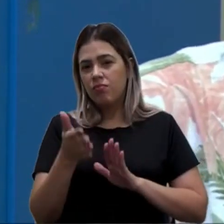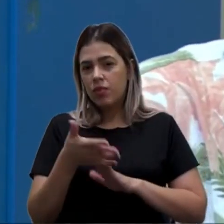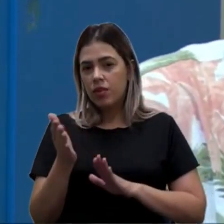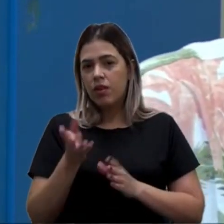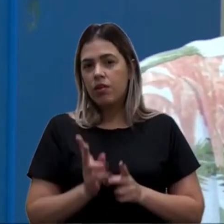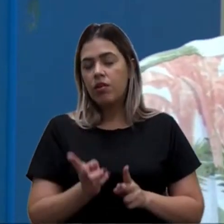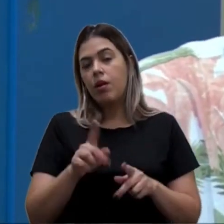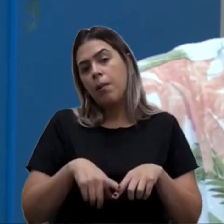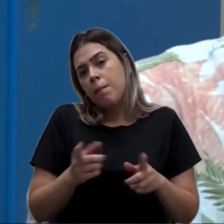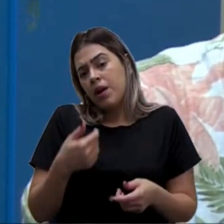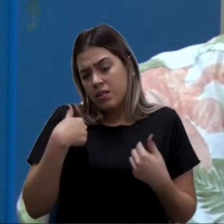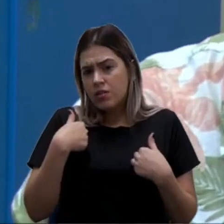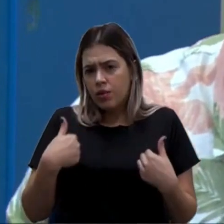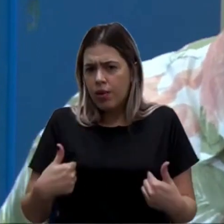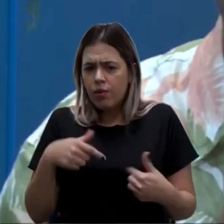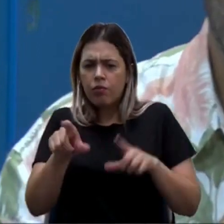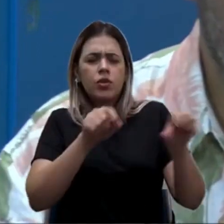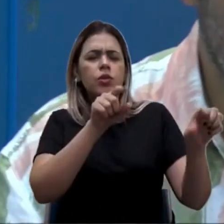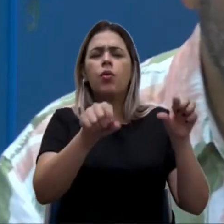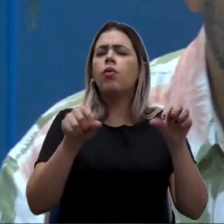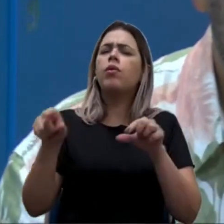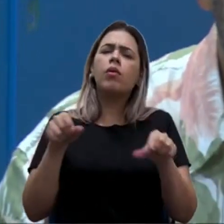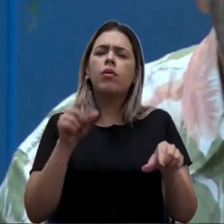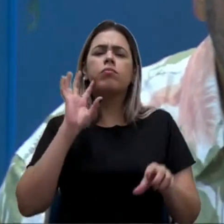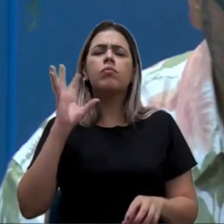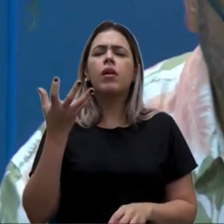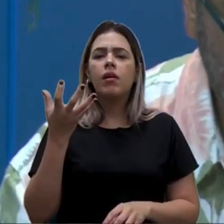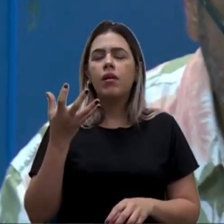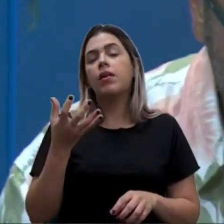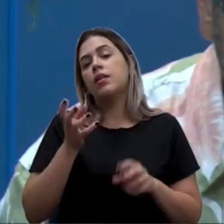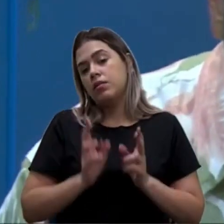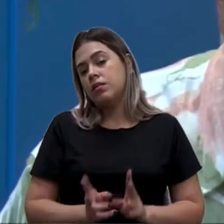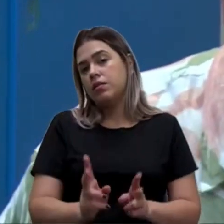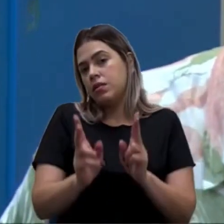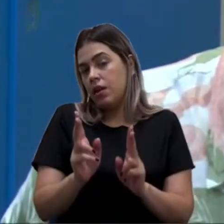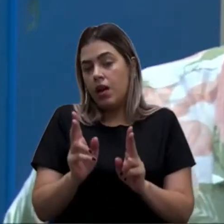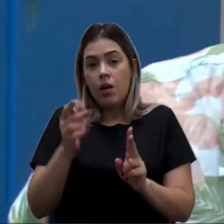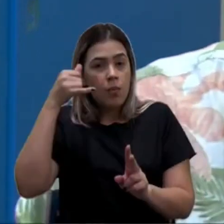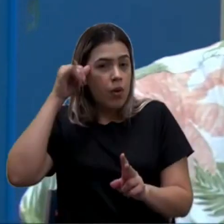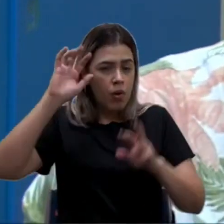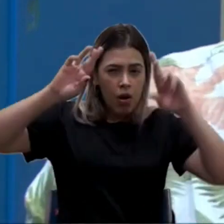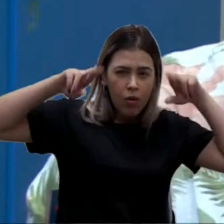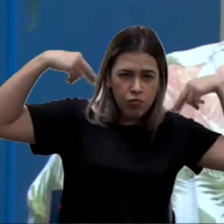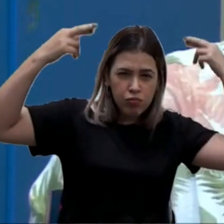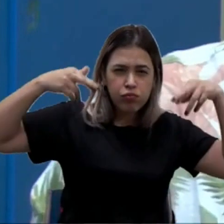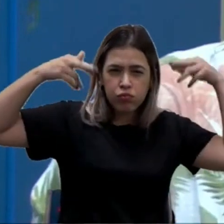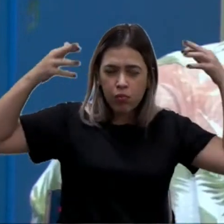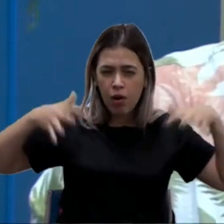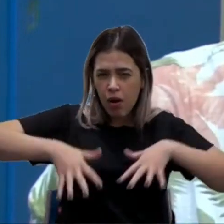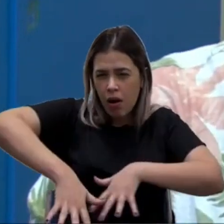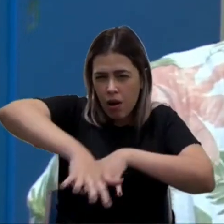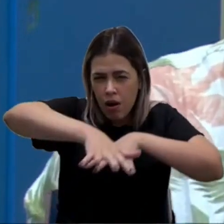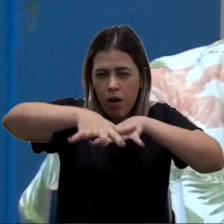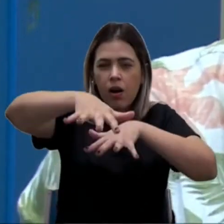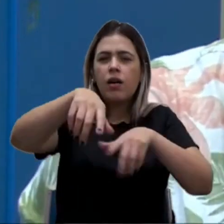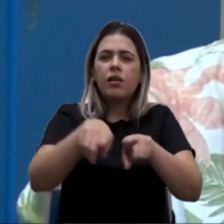continuar Mas sou eu que intervém nas disputas entre eles desde quando tocavamos rebanhos de carneiros e feriu o